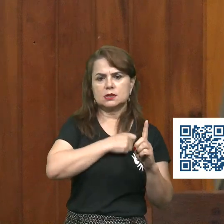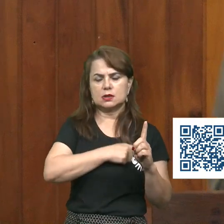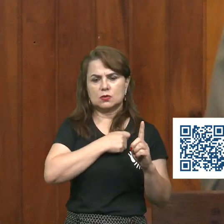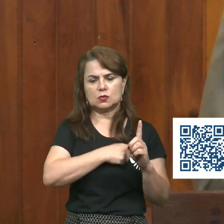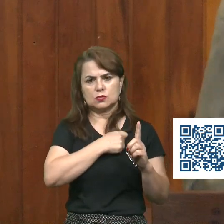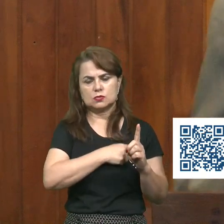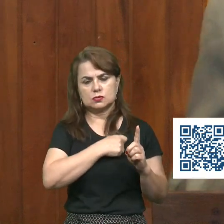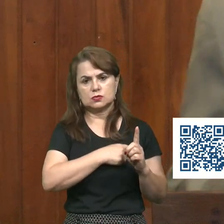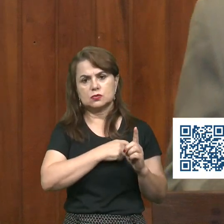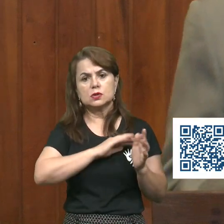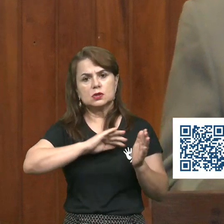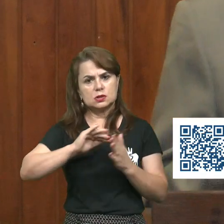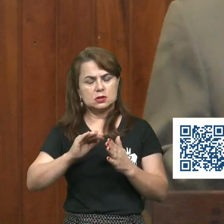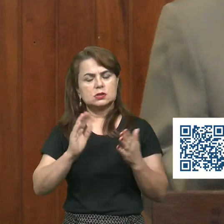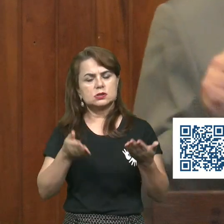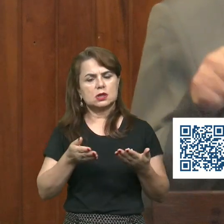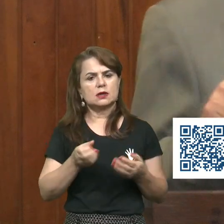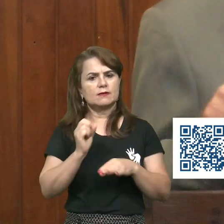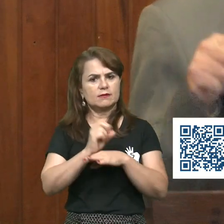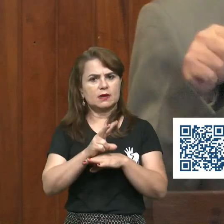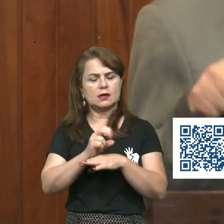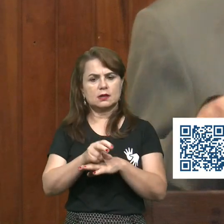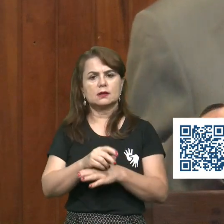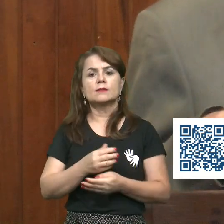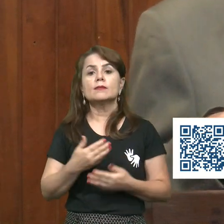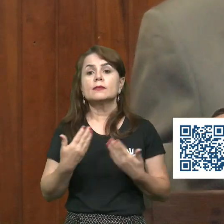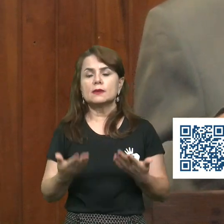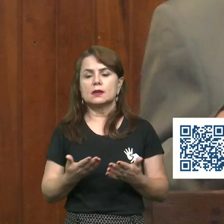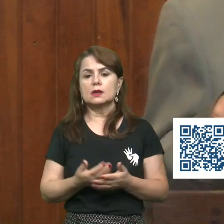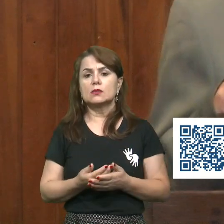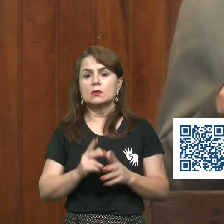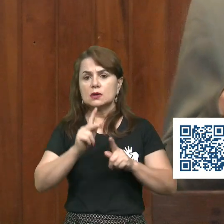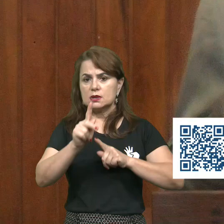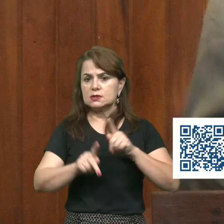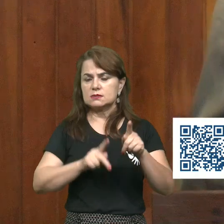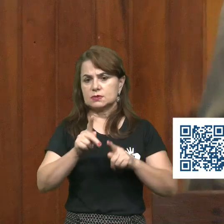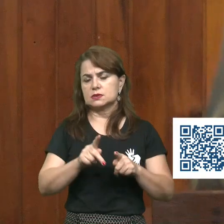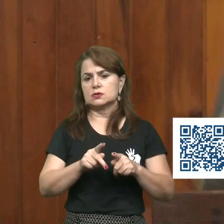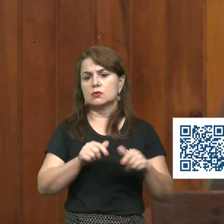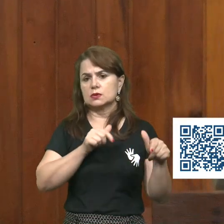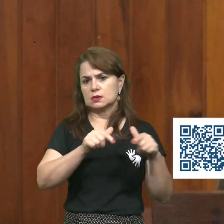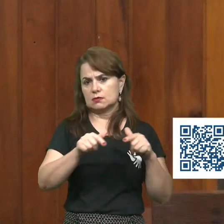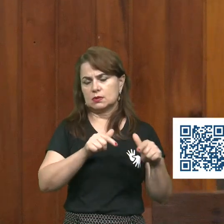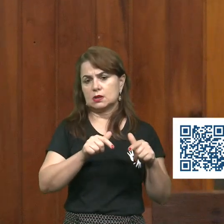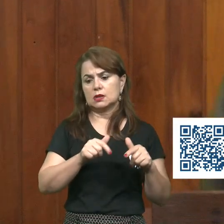CAGED, Centro Cadastro Geral de Empregados e Desempregados.